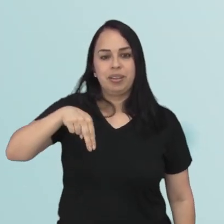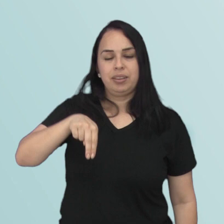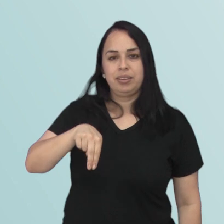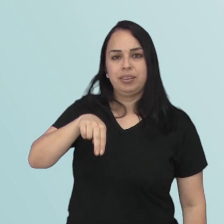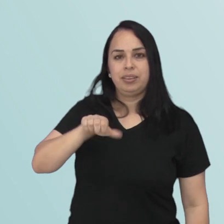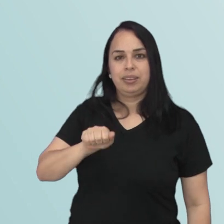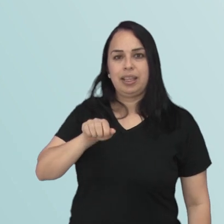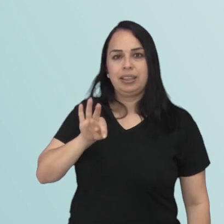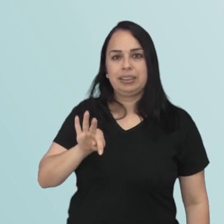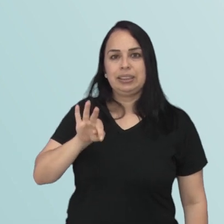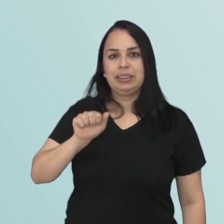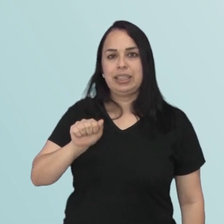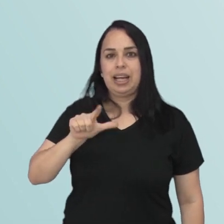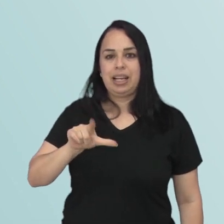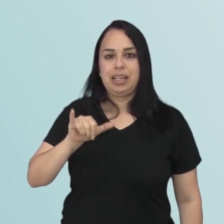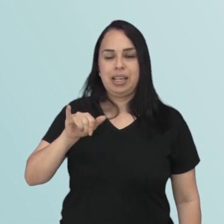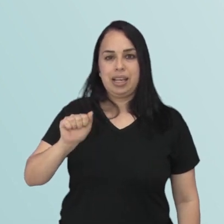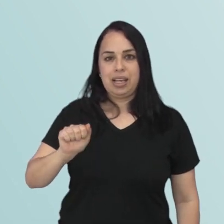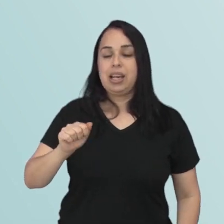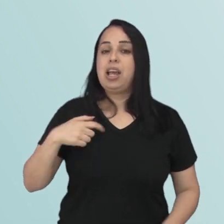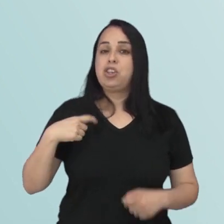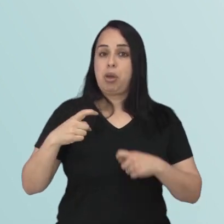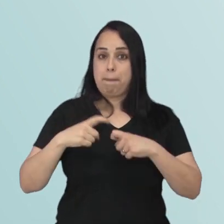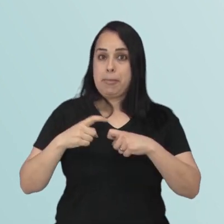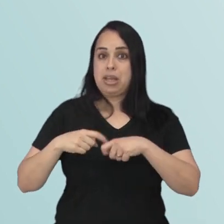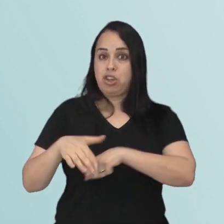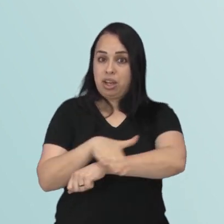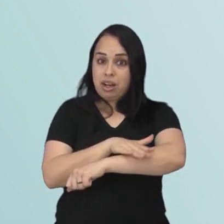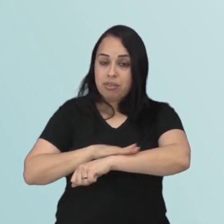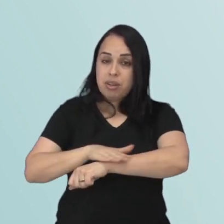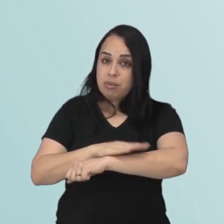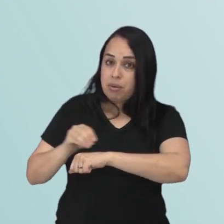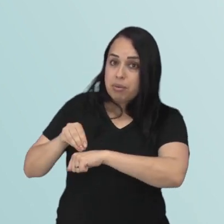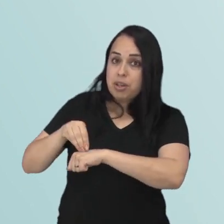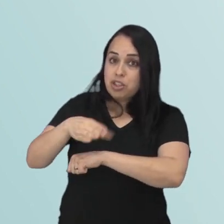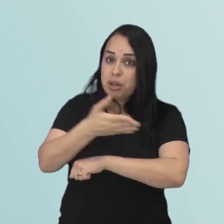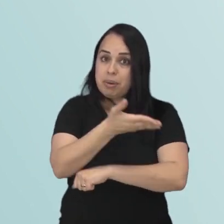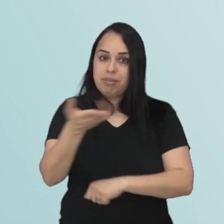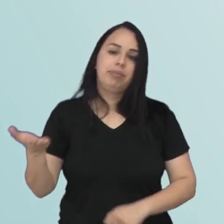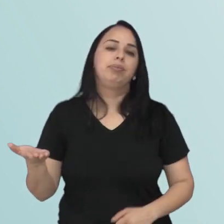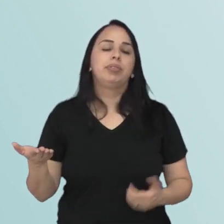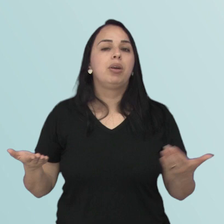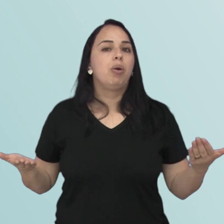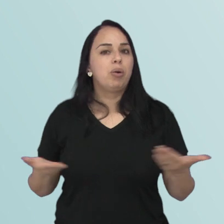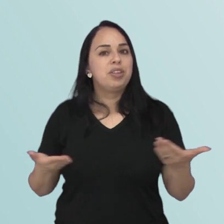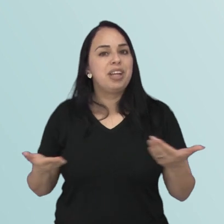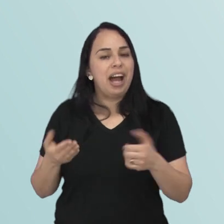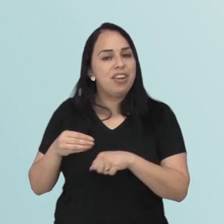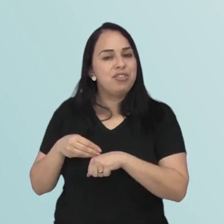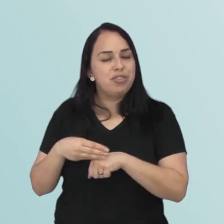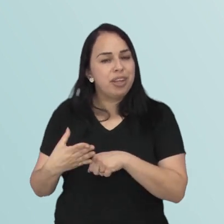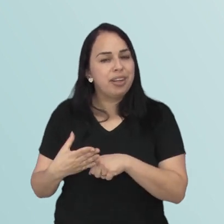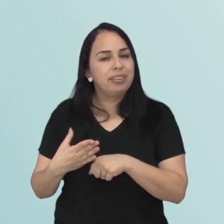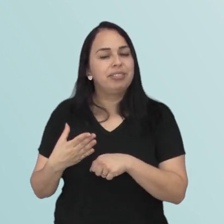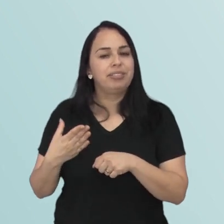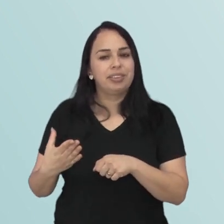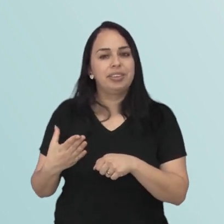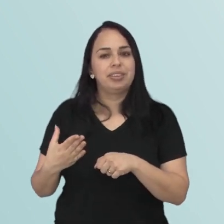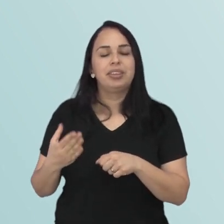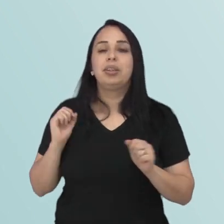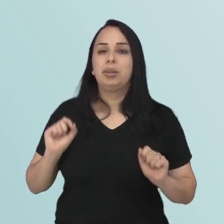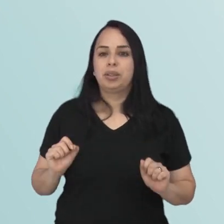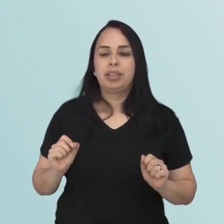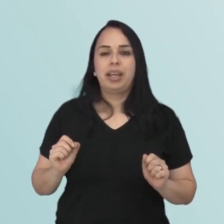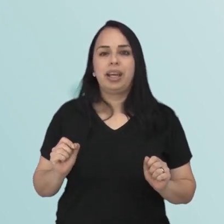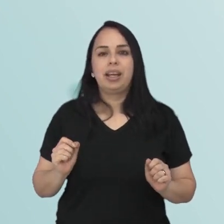Olá, eu sou a doutora Natália Delfino, sou médica dermatologista e venho dar aqui uma dica para você. A dica que eu dou hoje